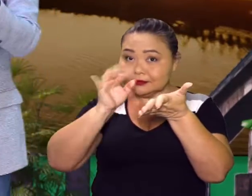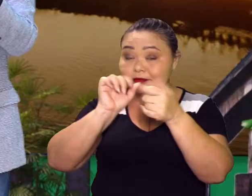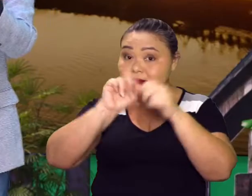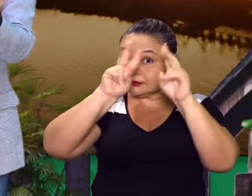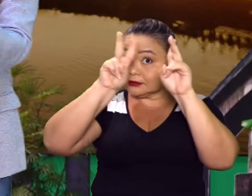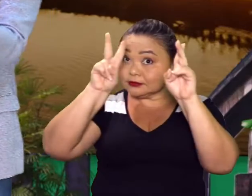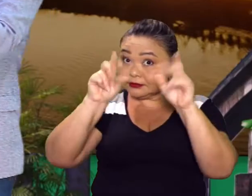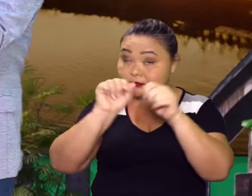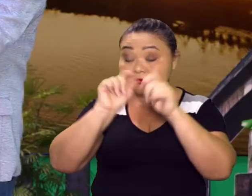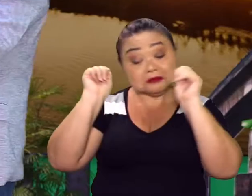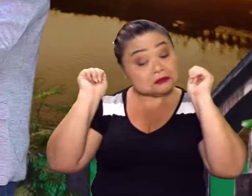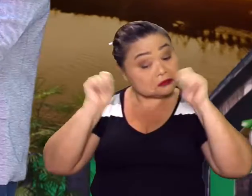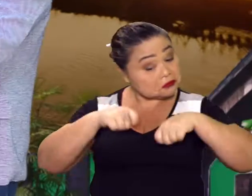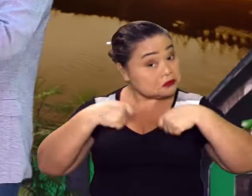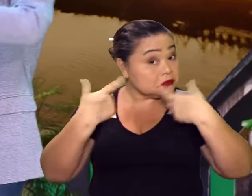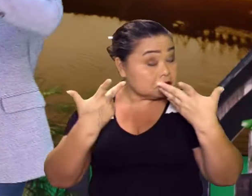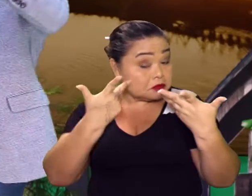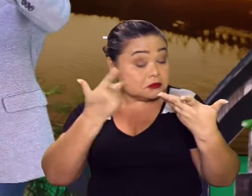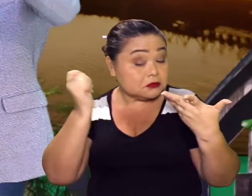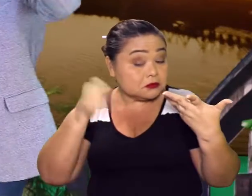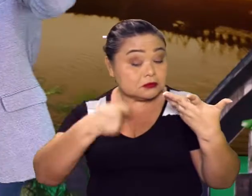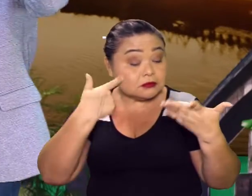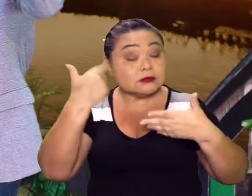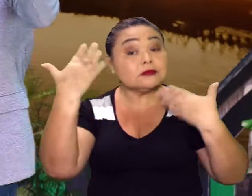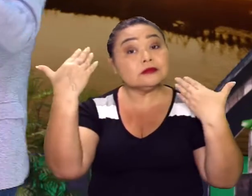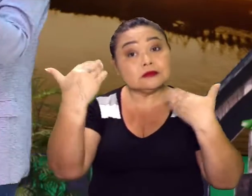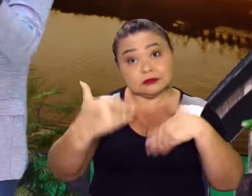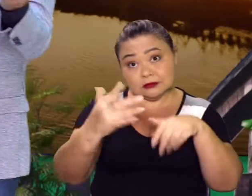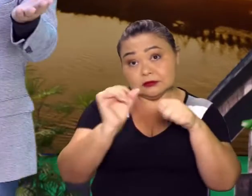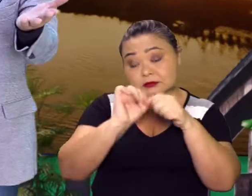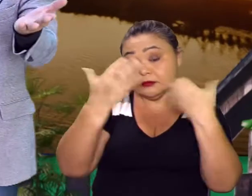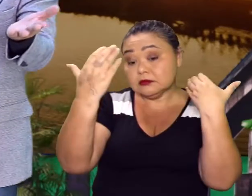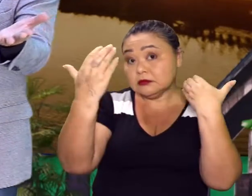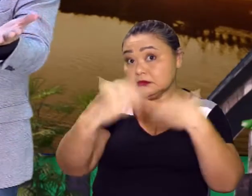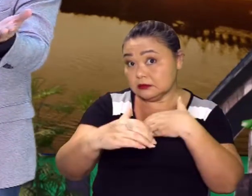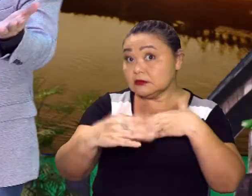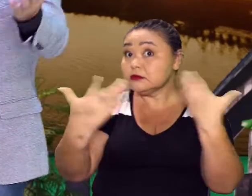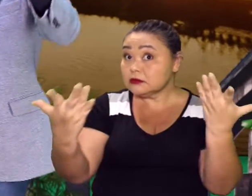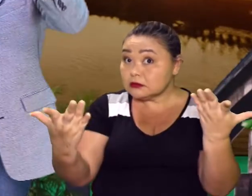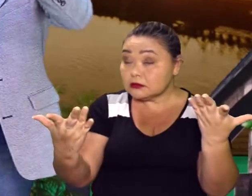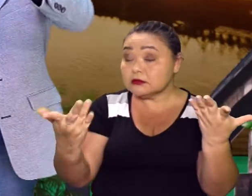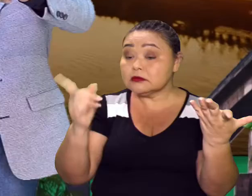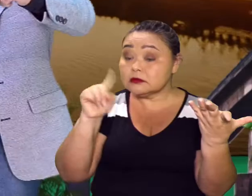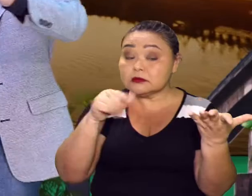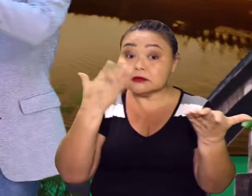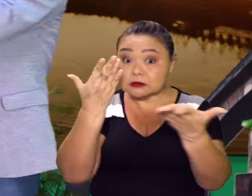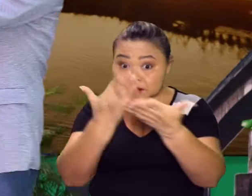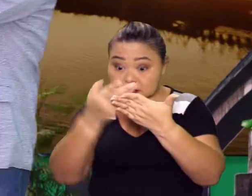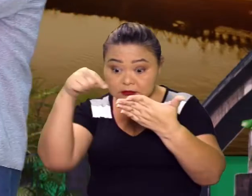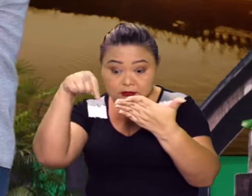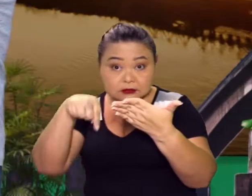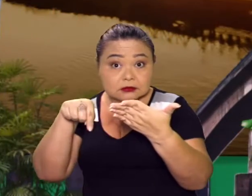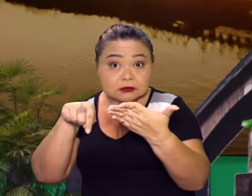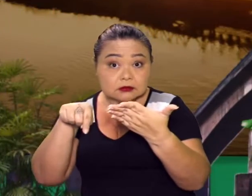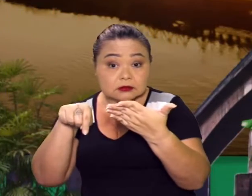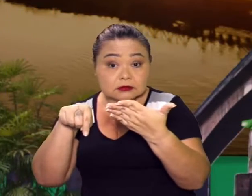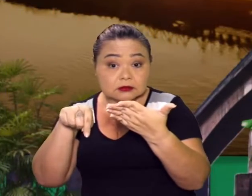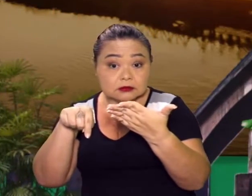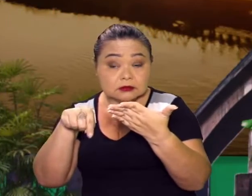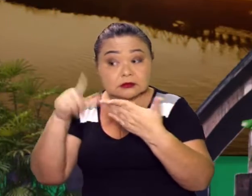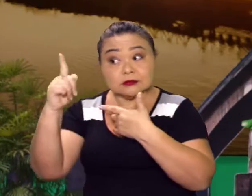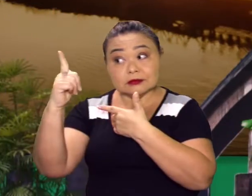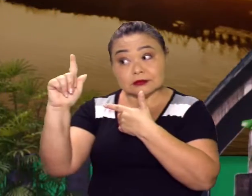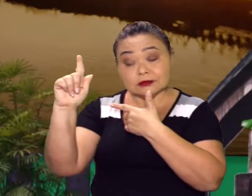que provavelmente pode vir numa possível prova futura de concurso público, que essas aulas